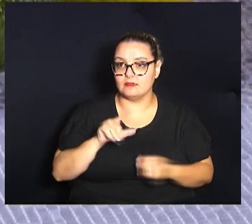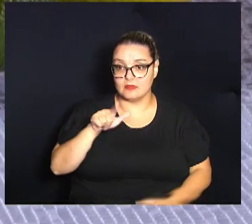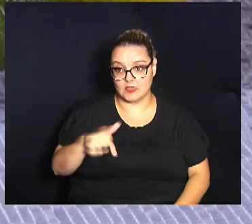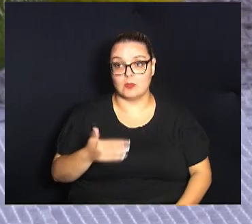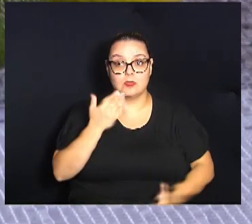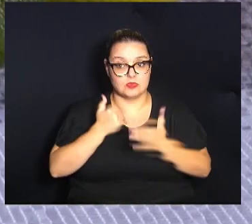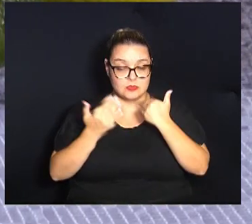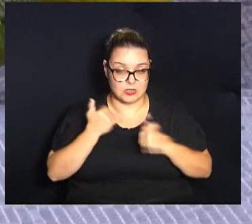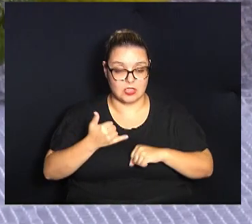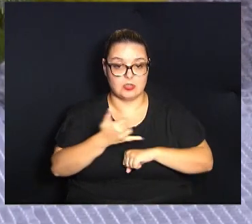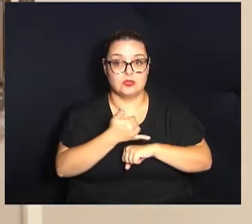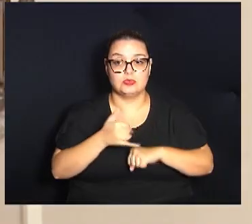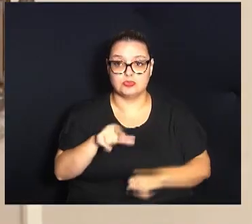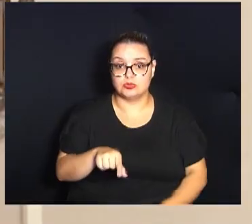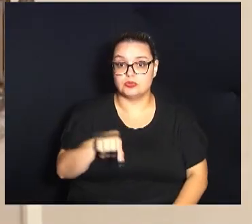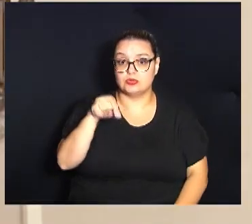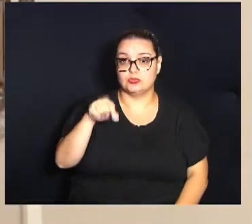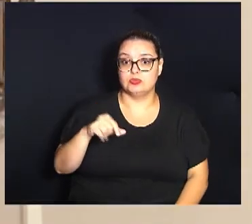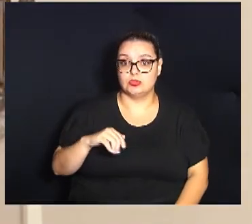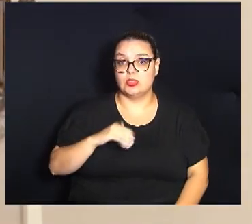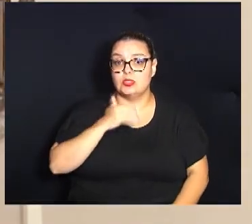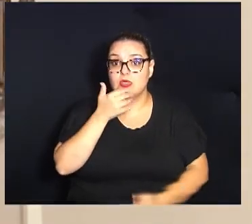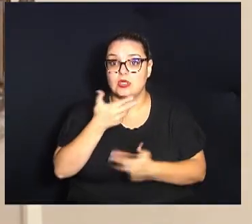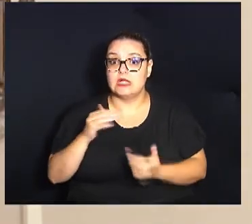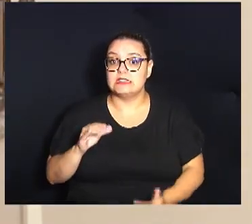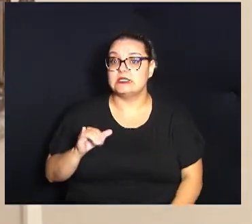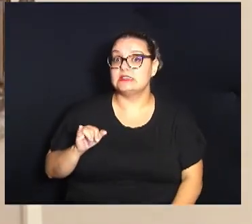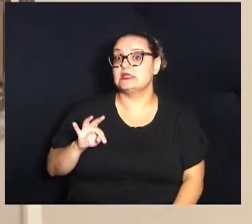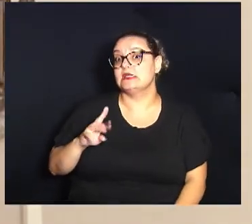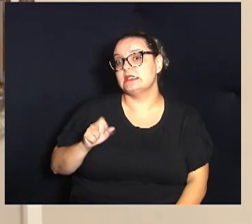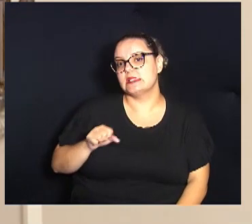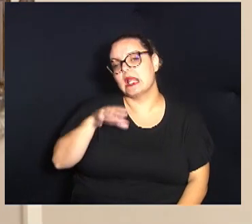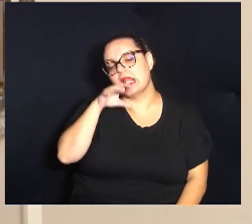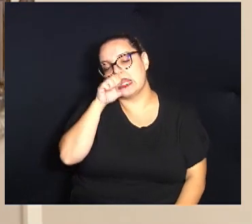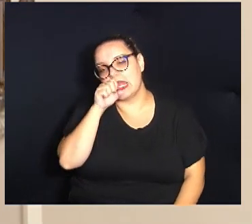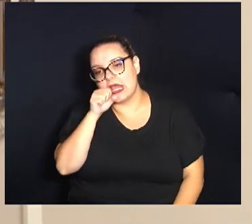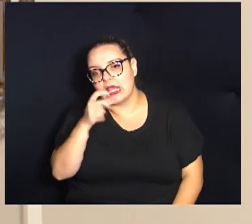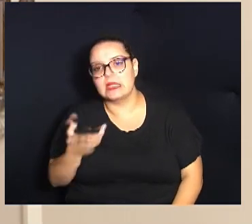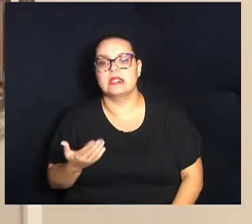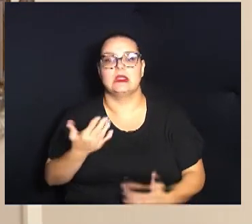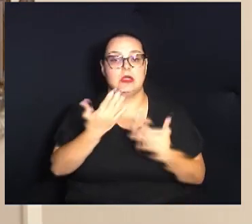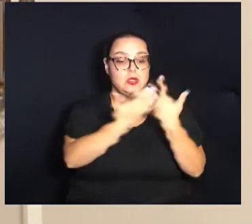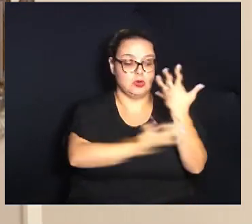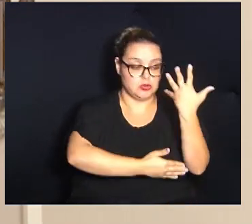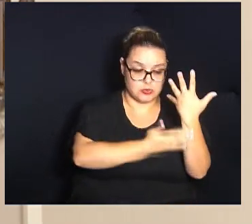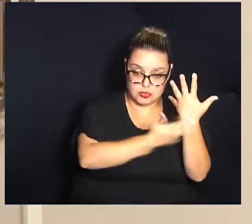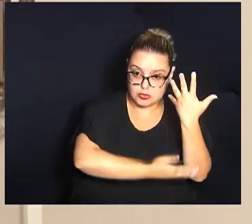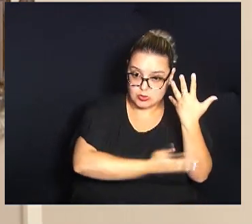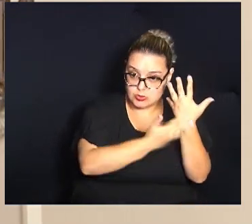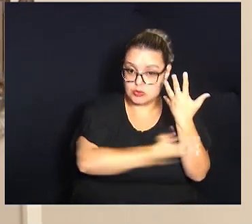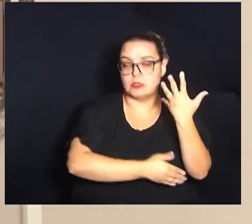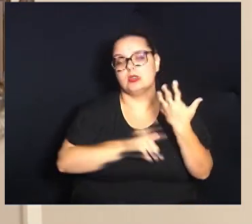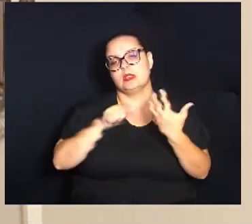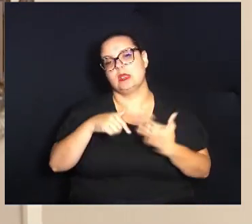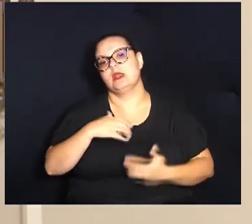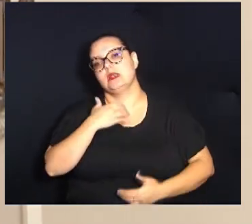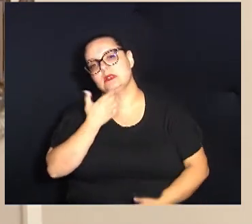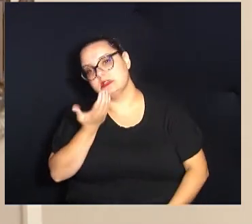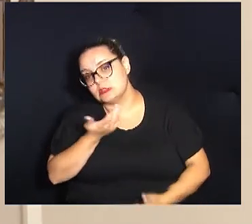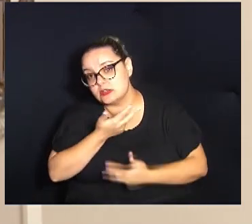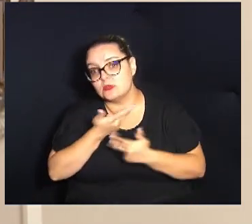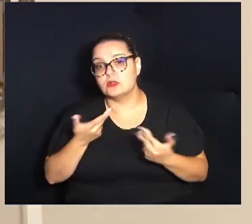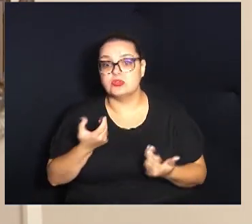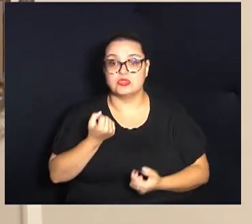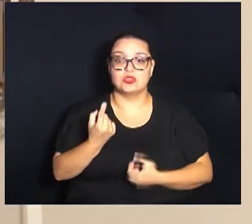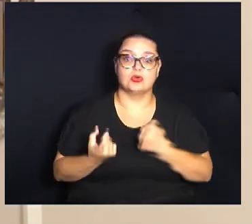gordurosa, optar por frutas mais cítricas, então laranja, abacaxi, que essas frutas de alguma forma